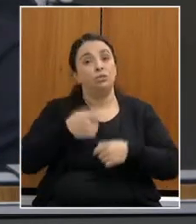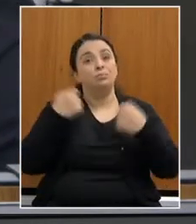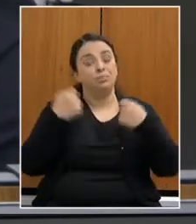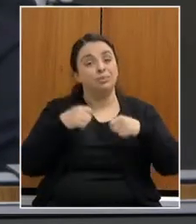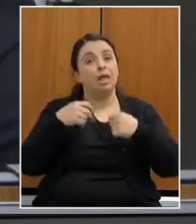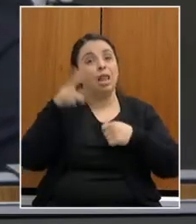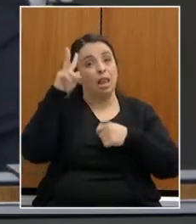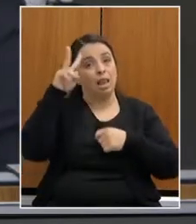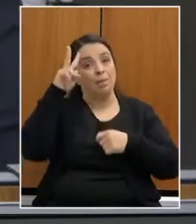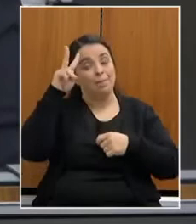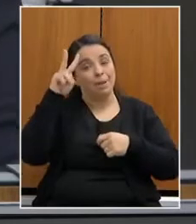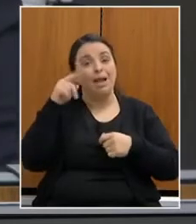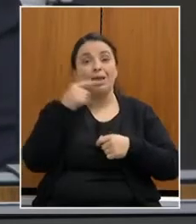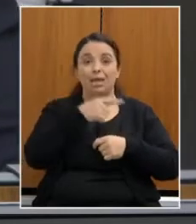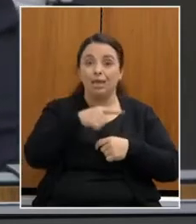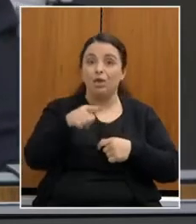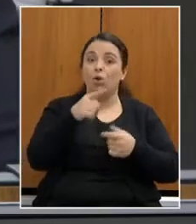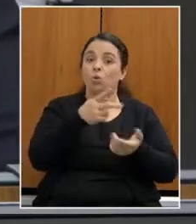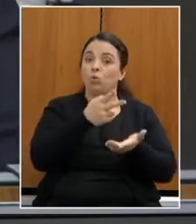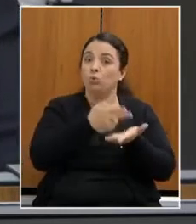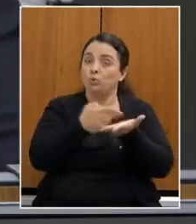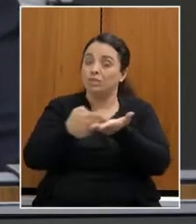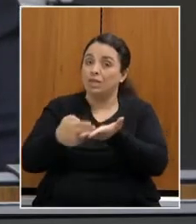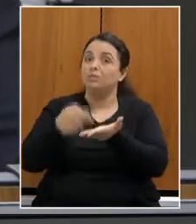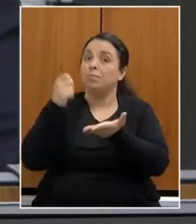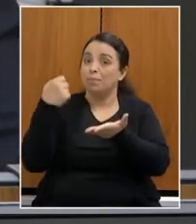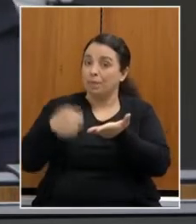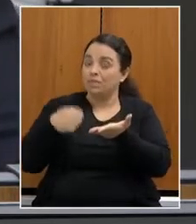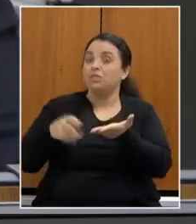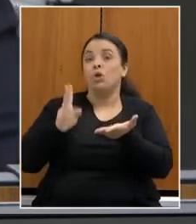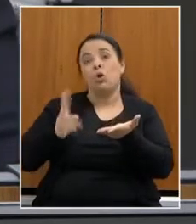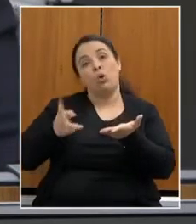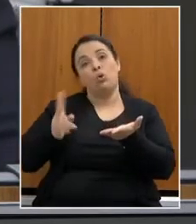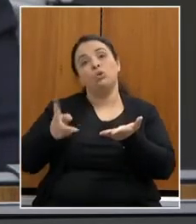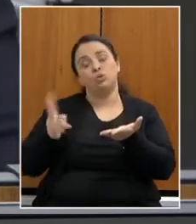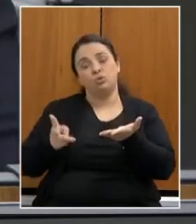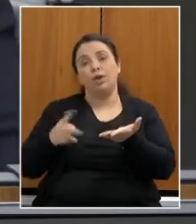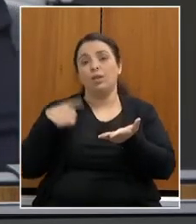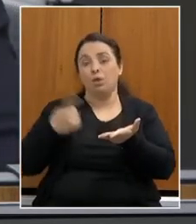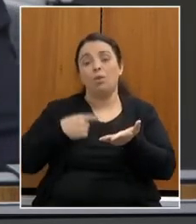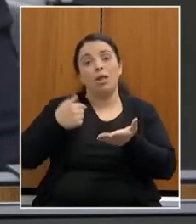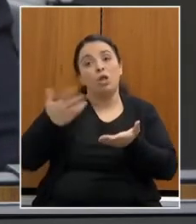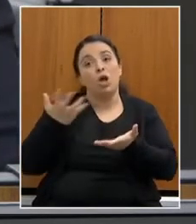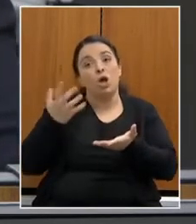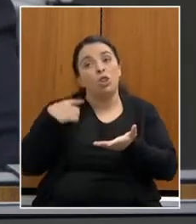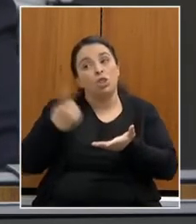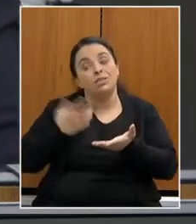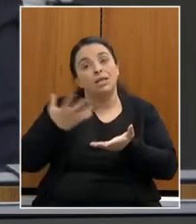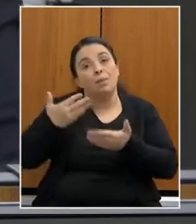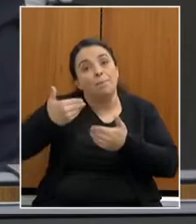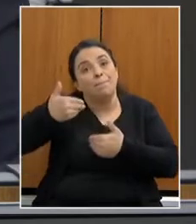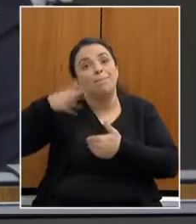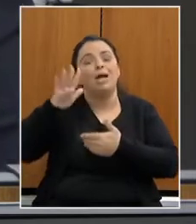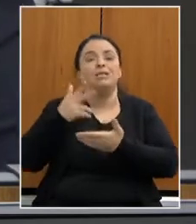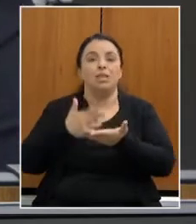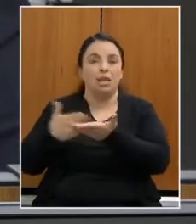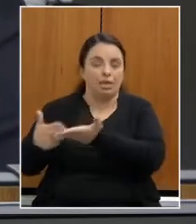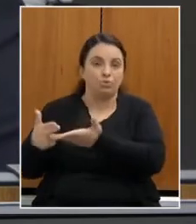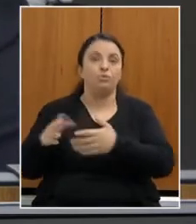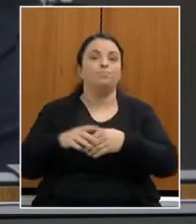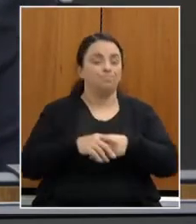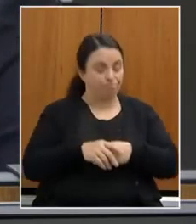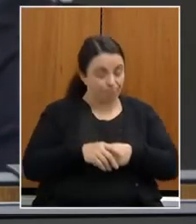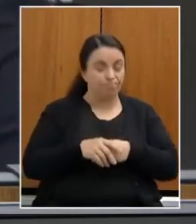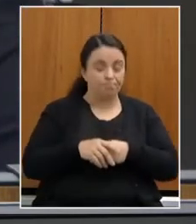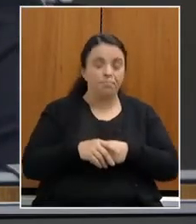disso para manter e estamos ainda ampliando o leito. a vacinação de lactante não é